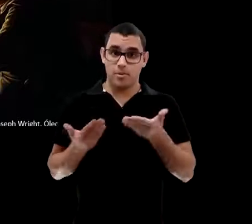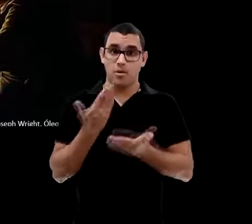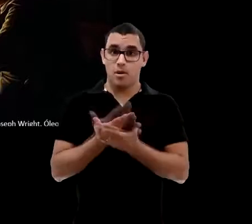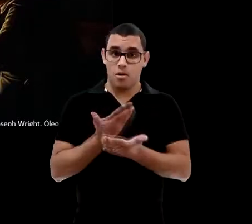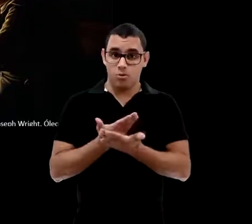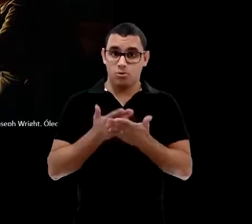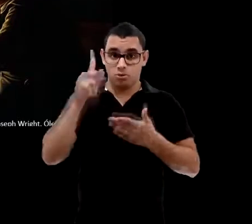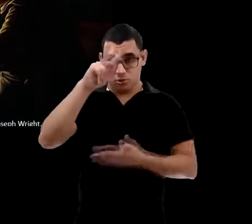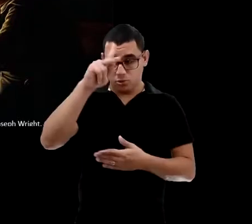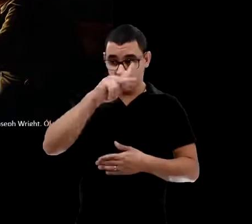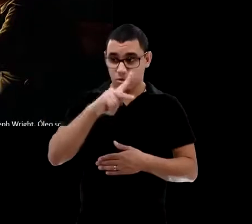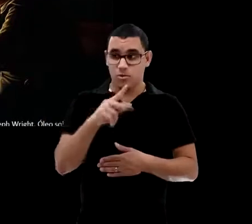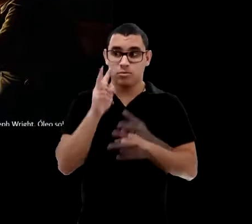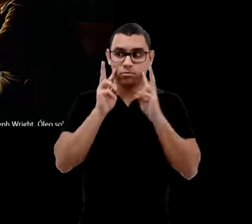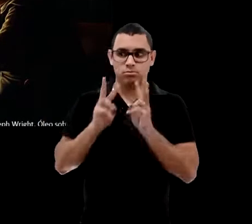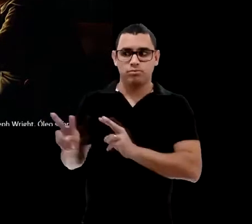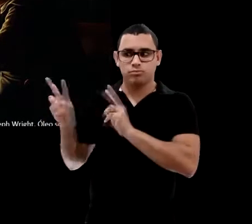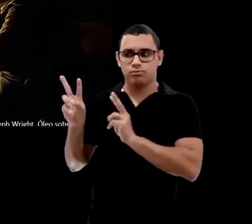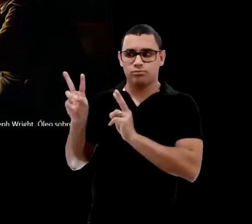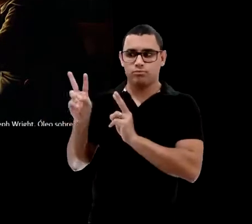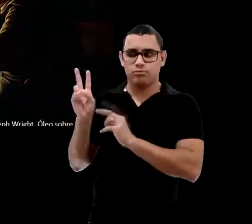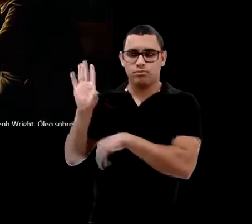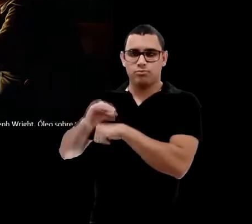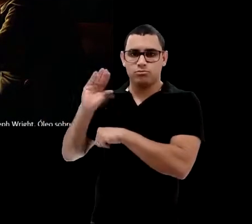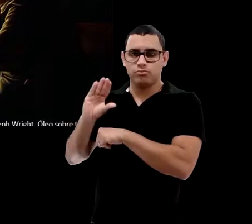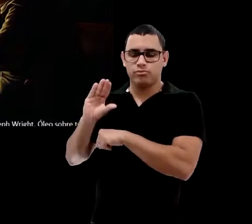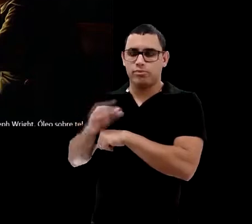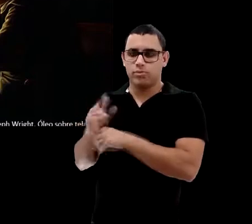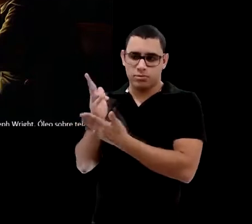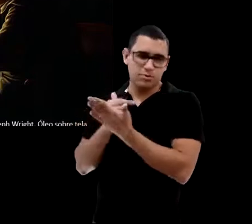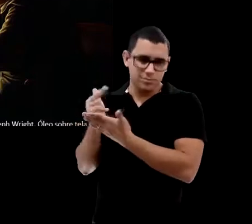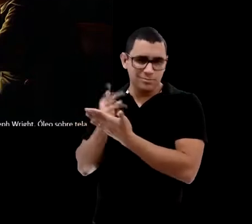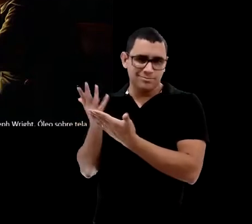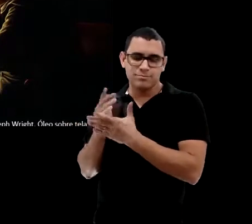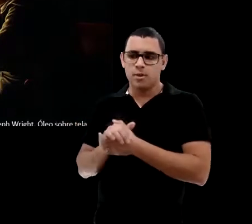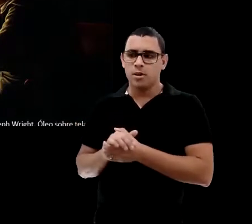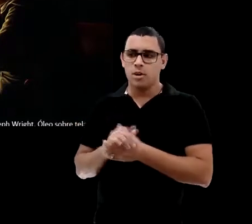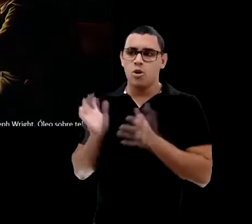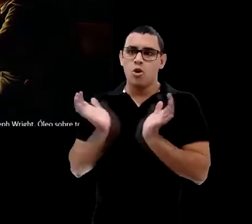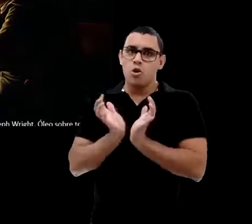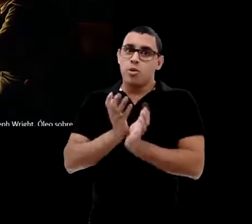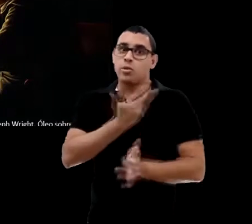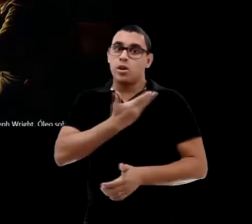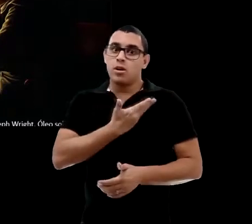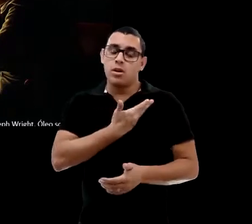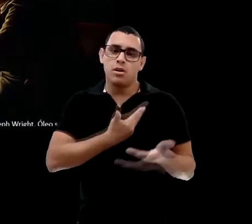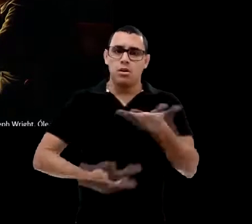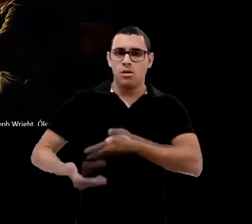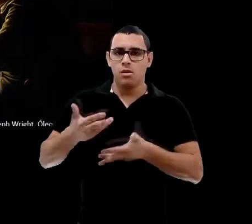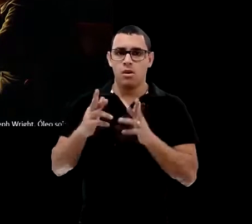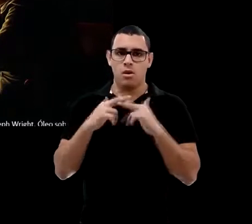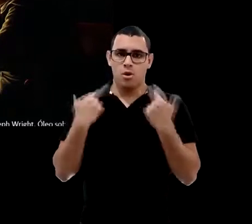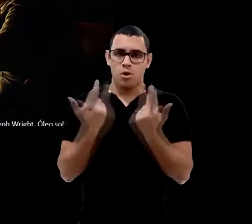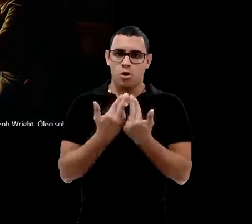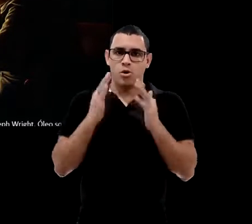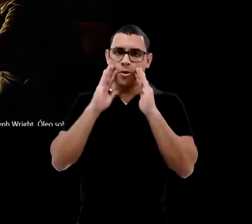Bem-vindos a mais uma aula de História. Observa a pintura. Ela mostra um grupo de amigos reunidos para observar